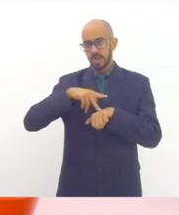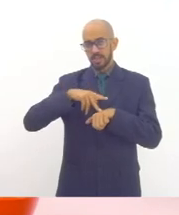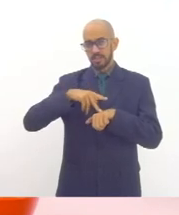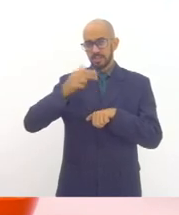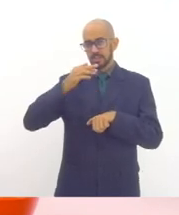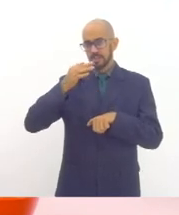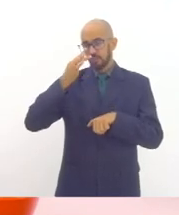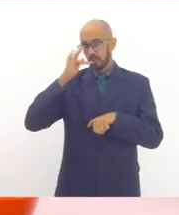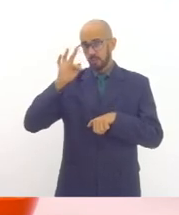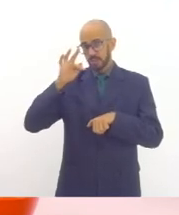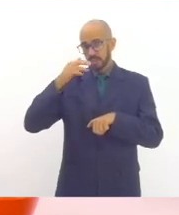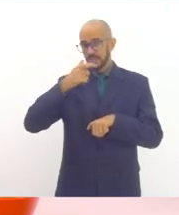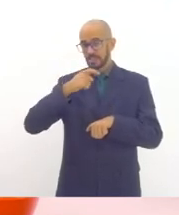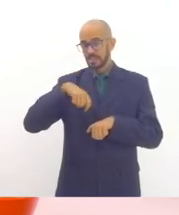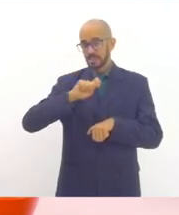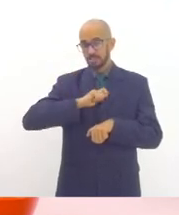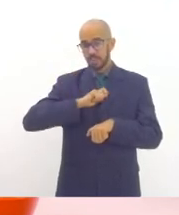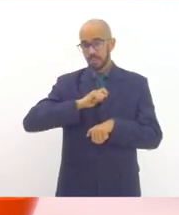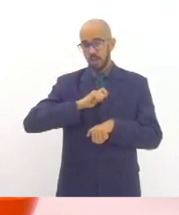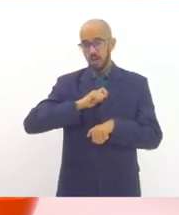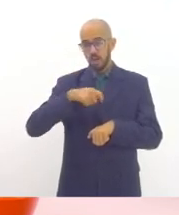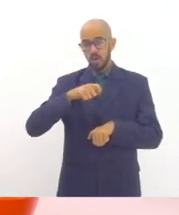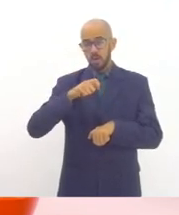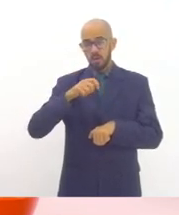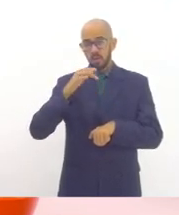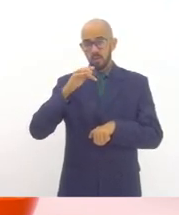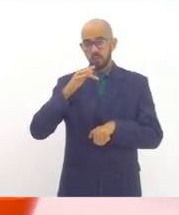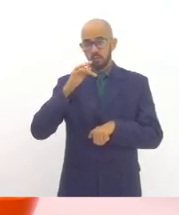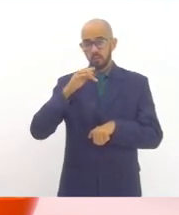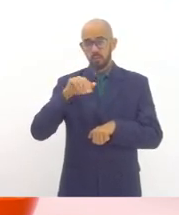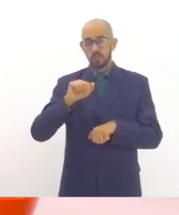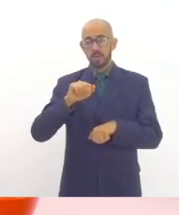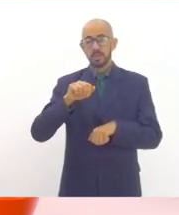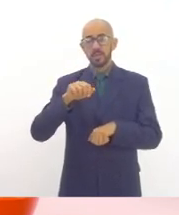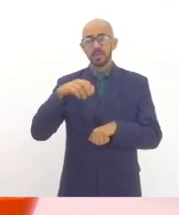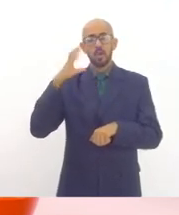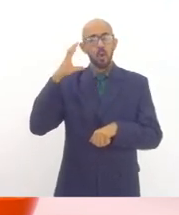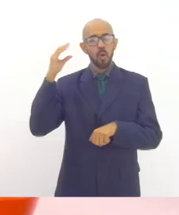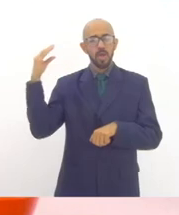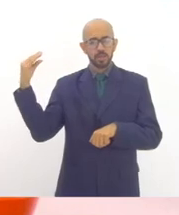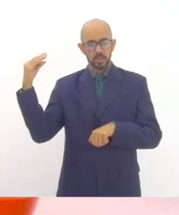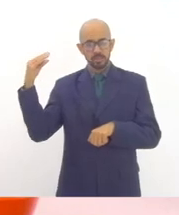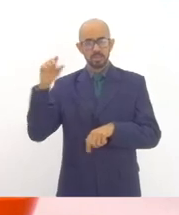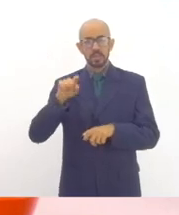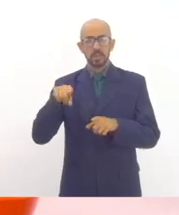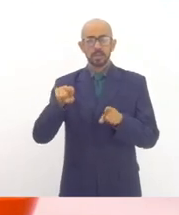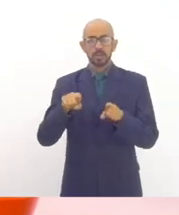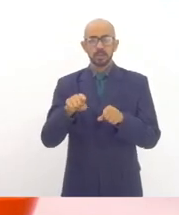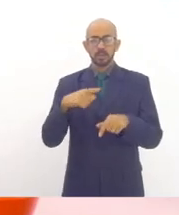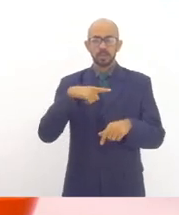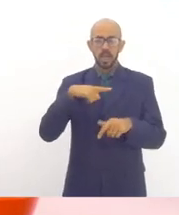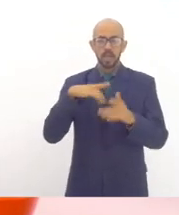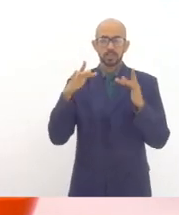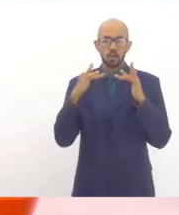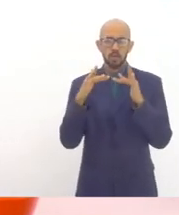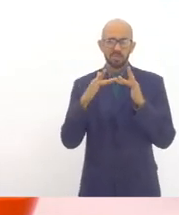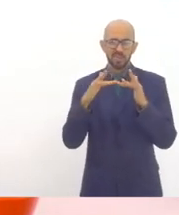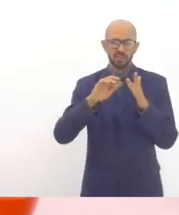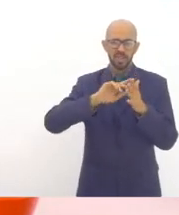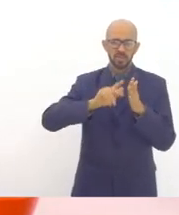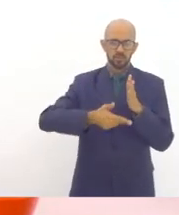francesa, inglesa e neerlandesa, também conhecida como holandesa, propiciando o contato com diferentes